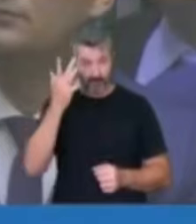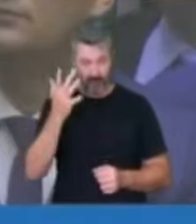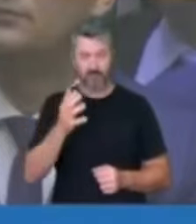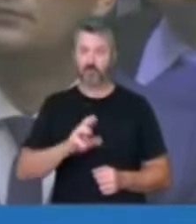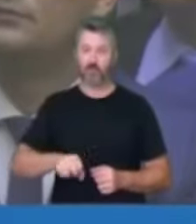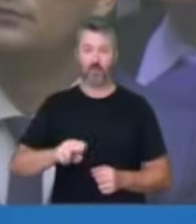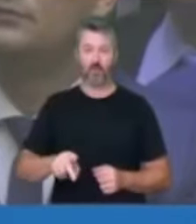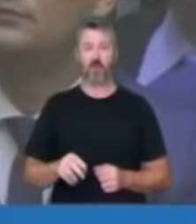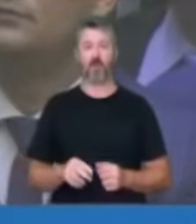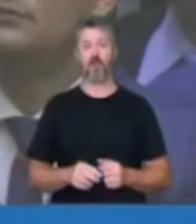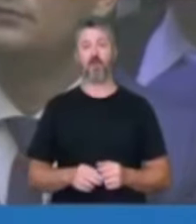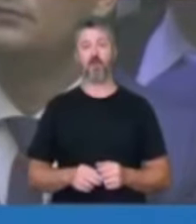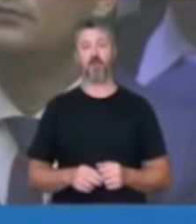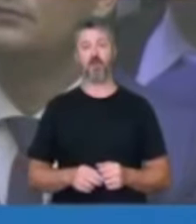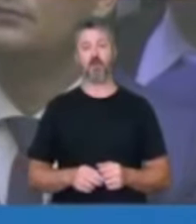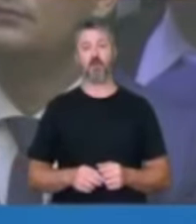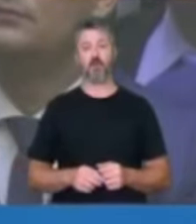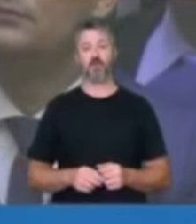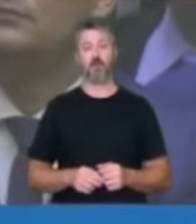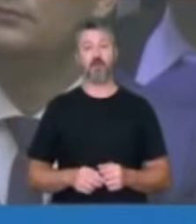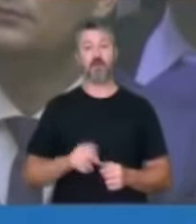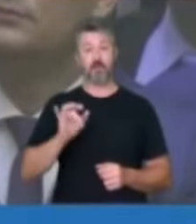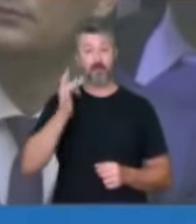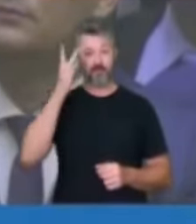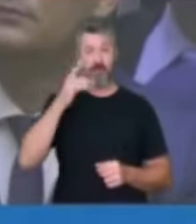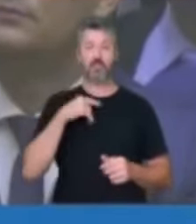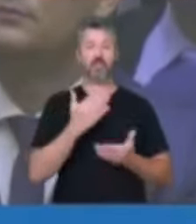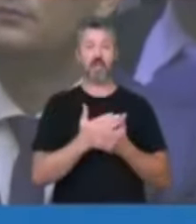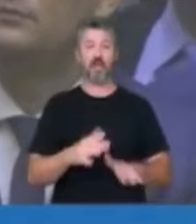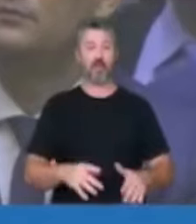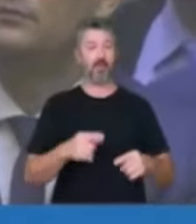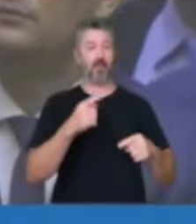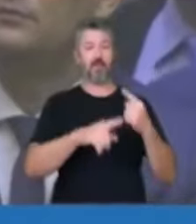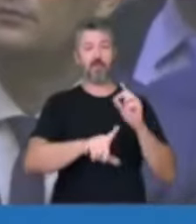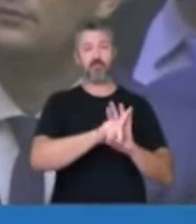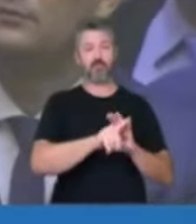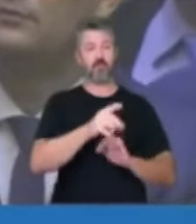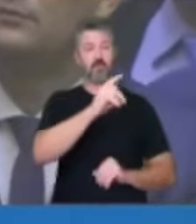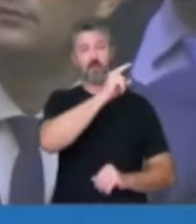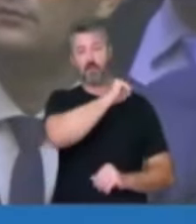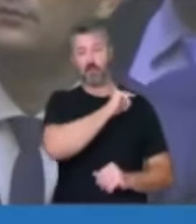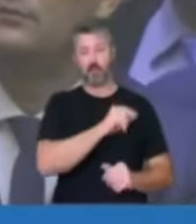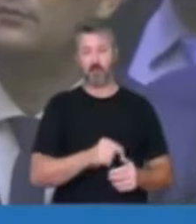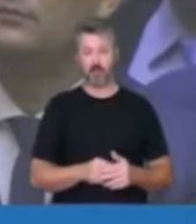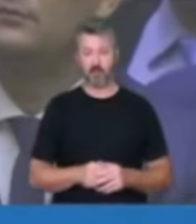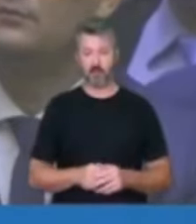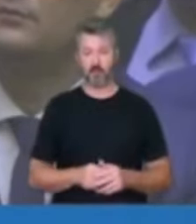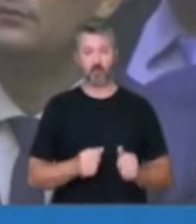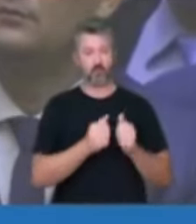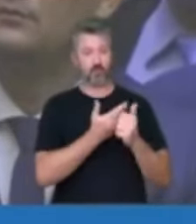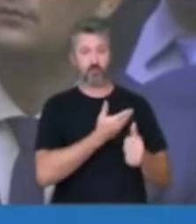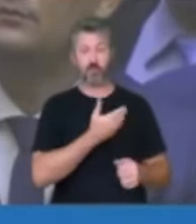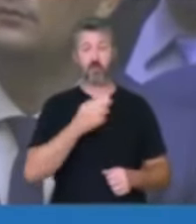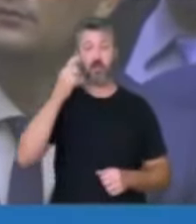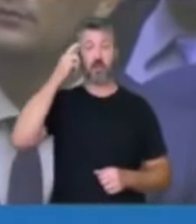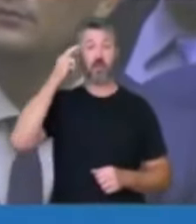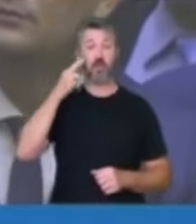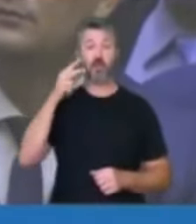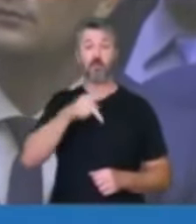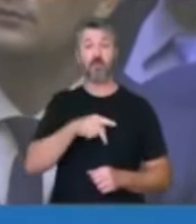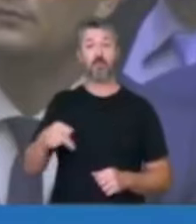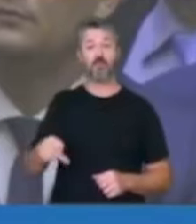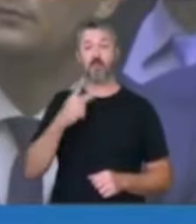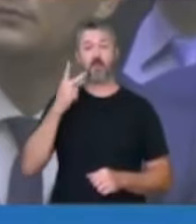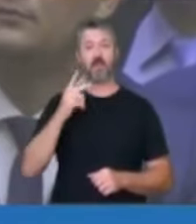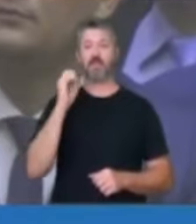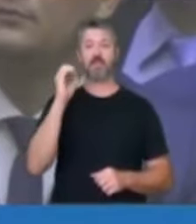gente já teria acabado com essa ilegalidade lá atrás junto com os bravos colegas que estão aqui comigo o presidente do senado diz que a chance é